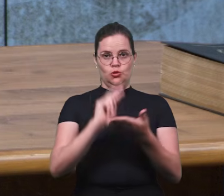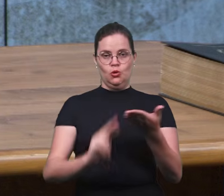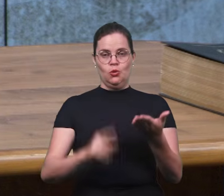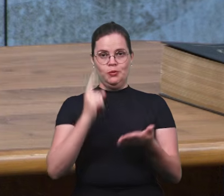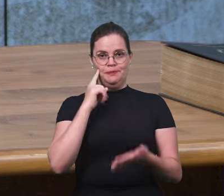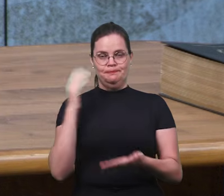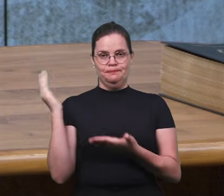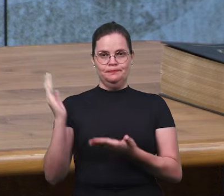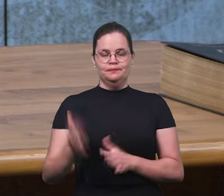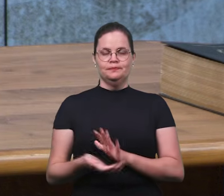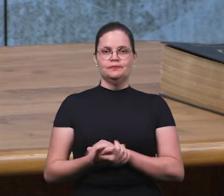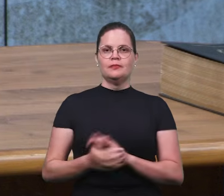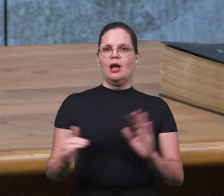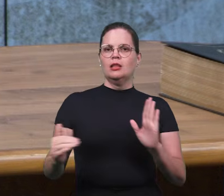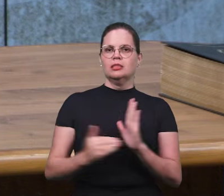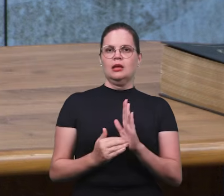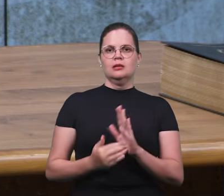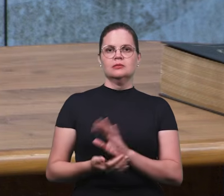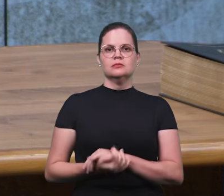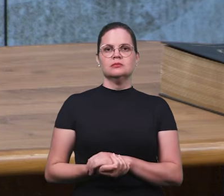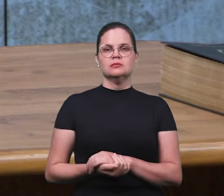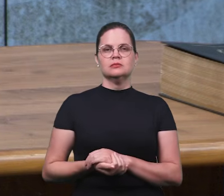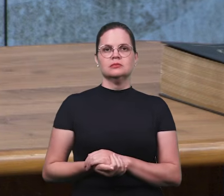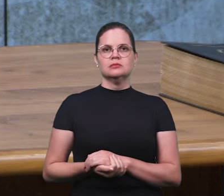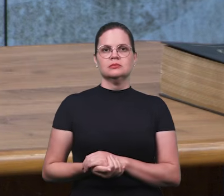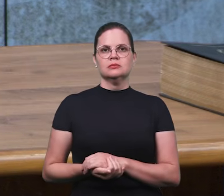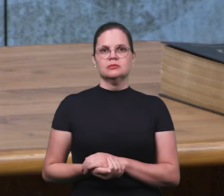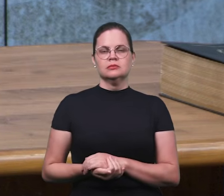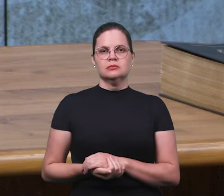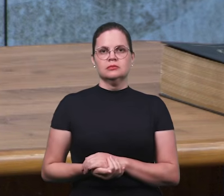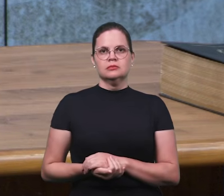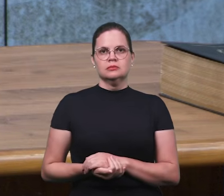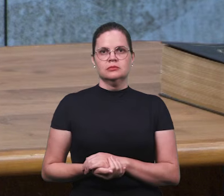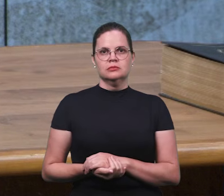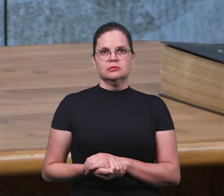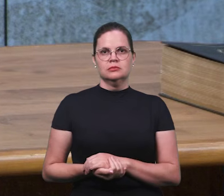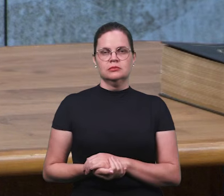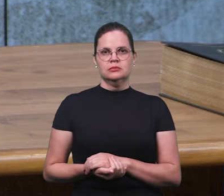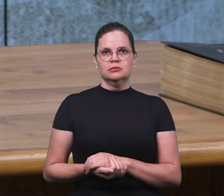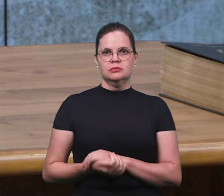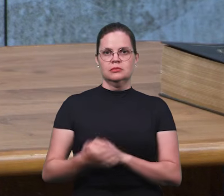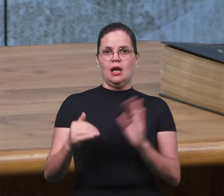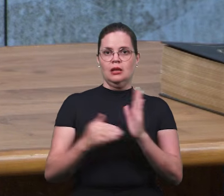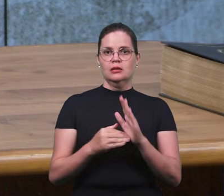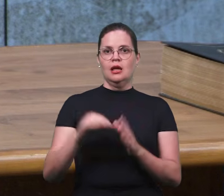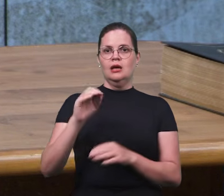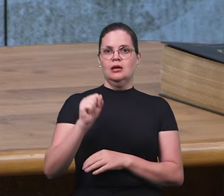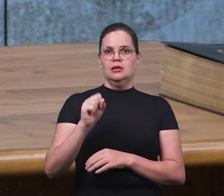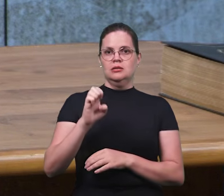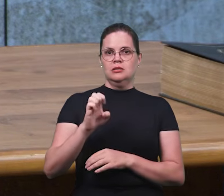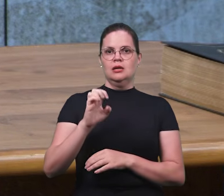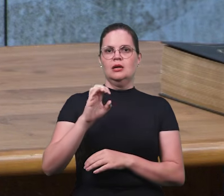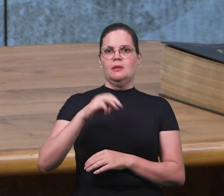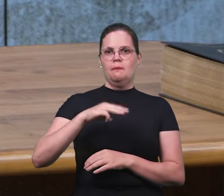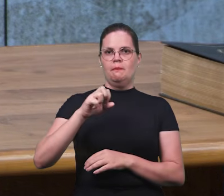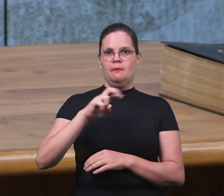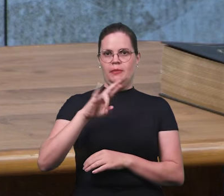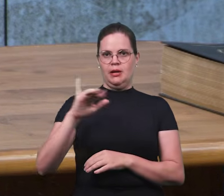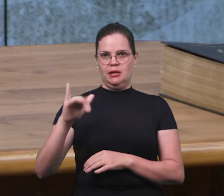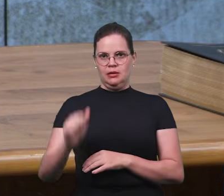Semaías e Simeão, Benjamim, Maluque, Semarias, e dos filhos de